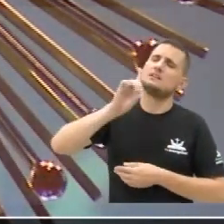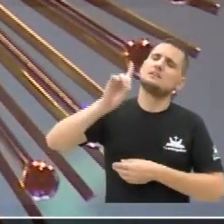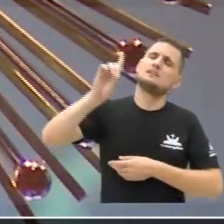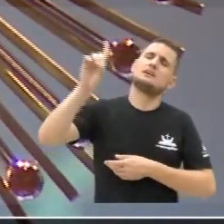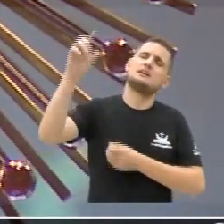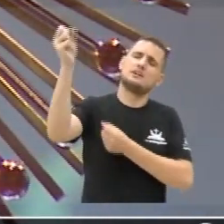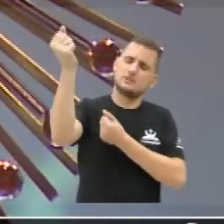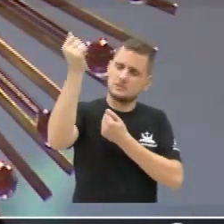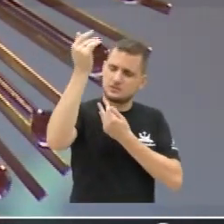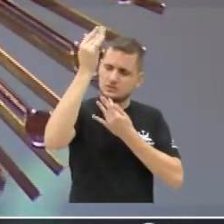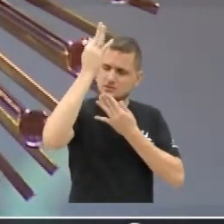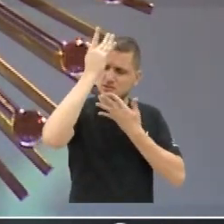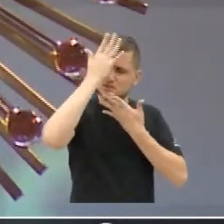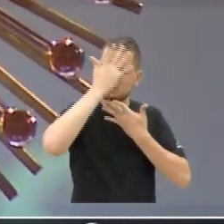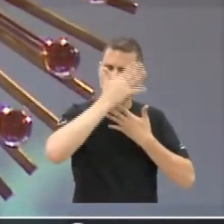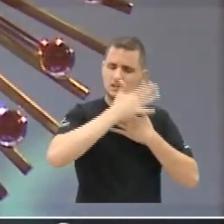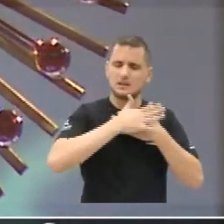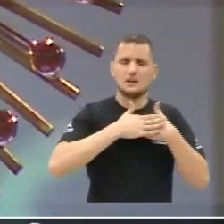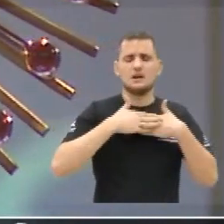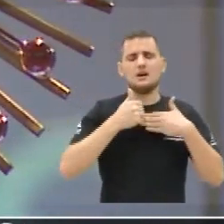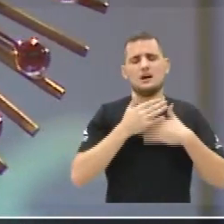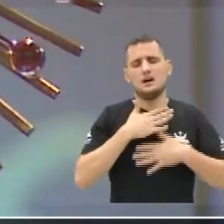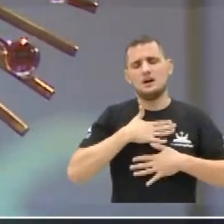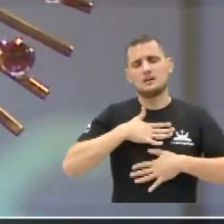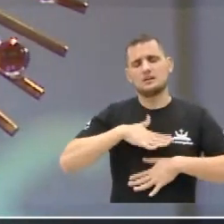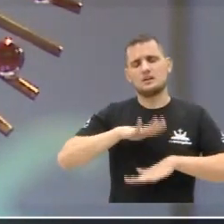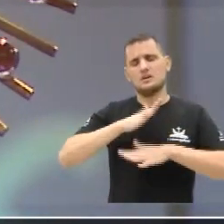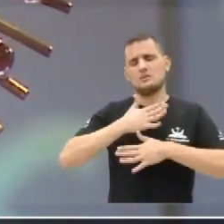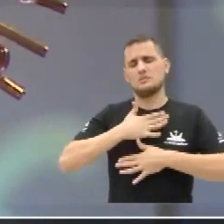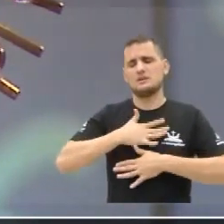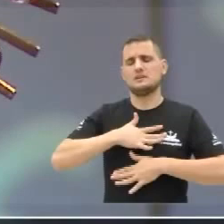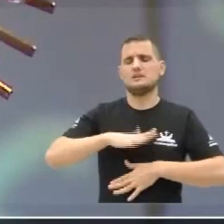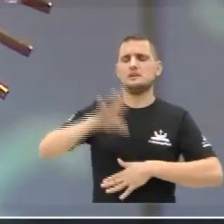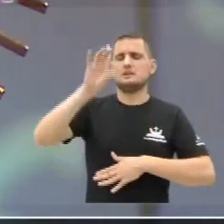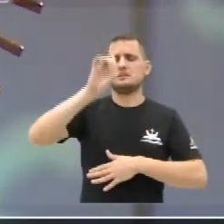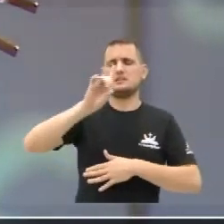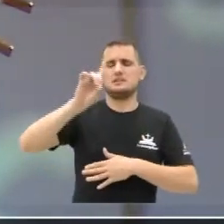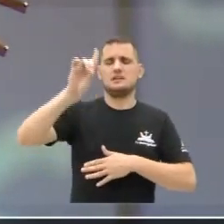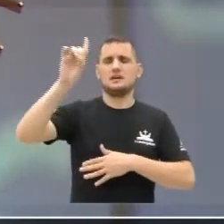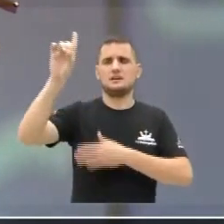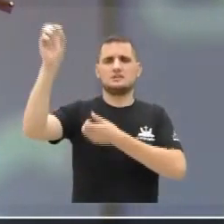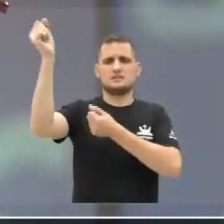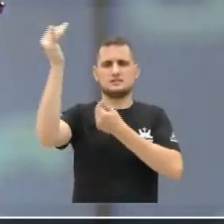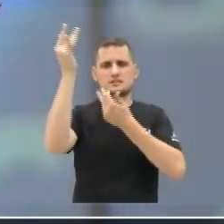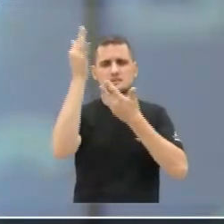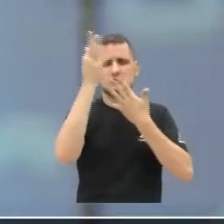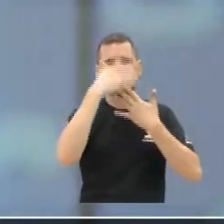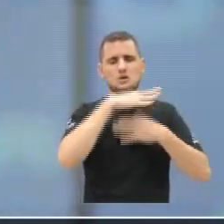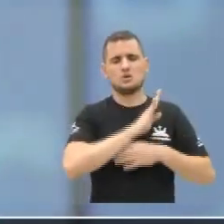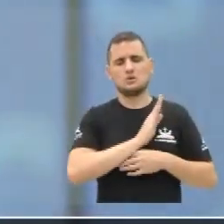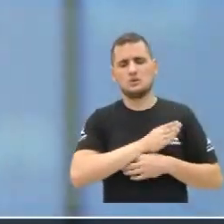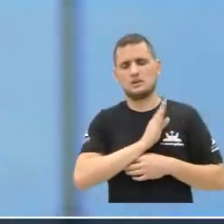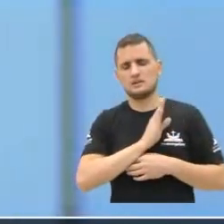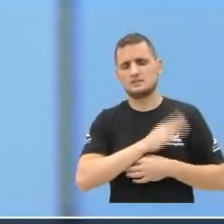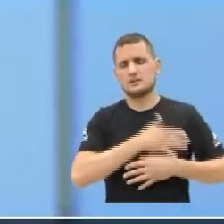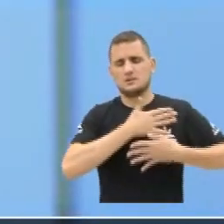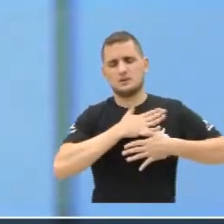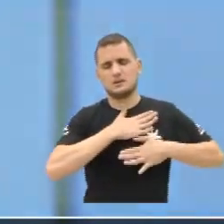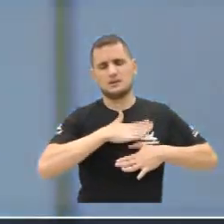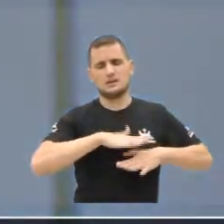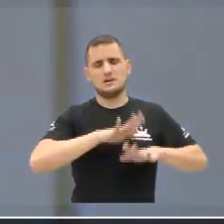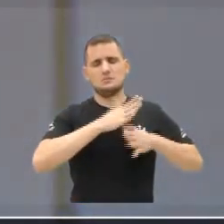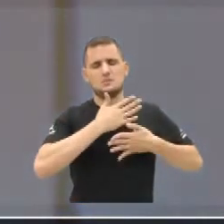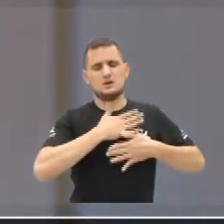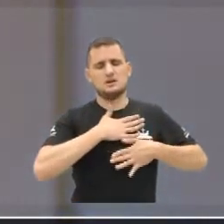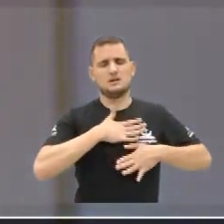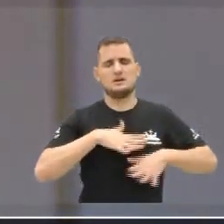Acalma minha tempestade, acalma o meu coração, devolve a